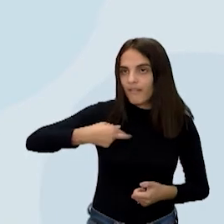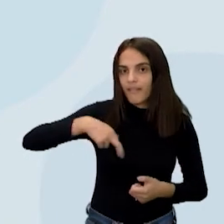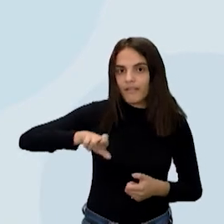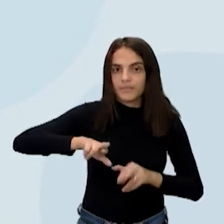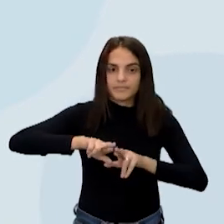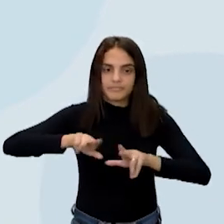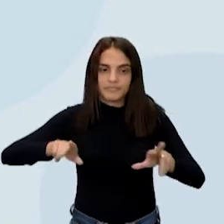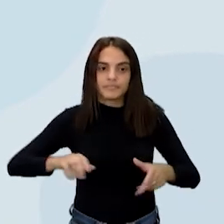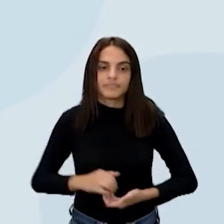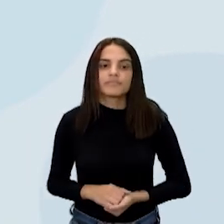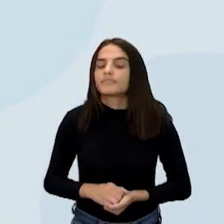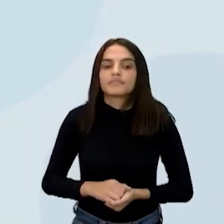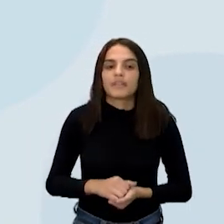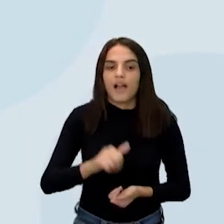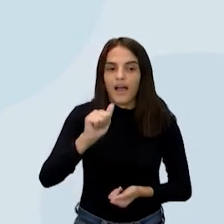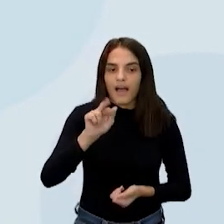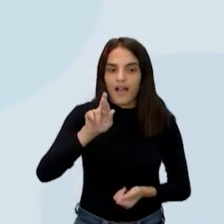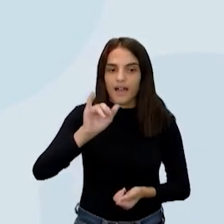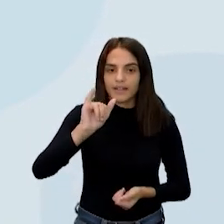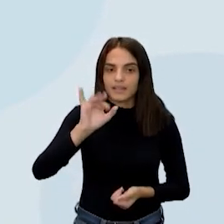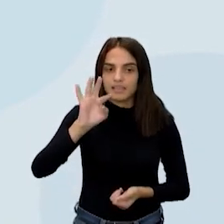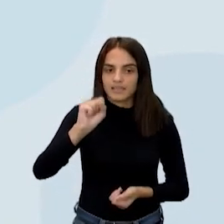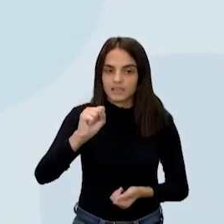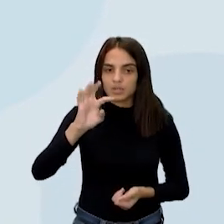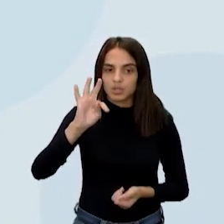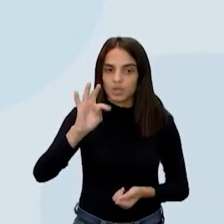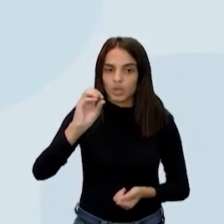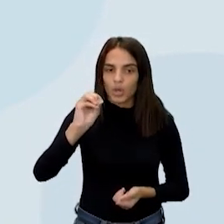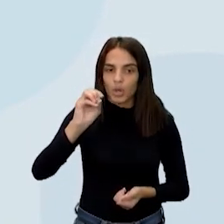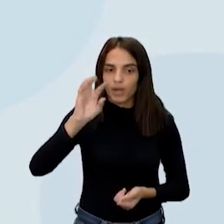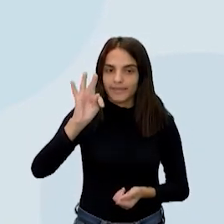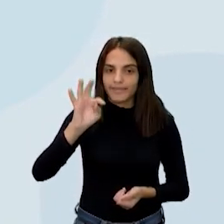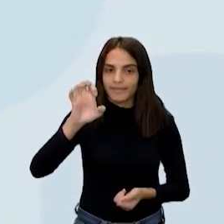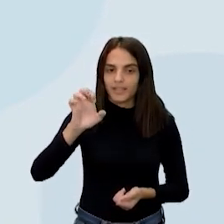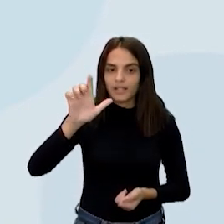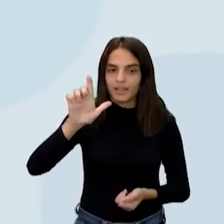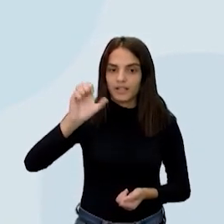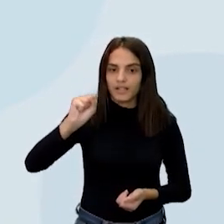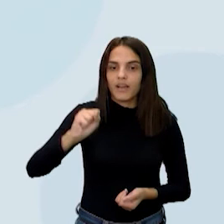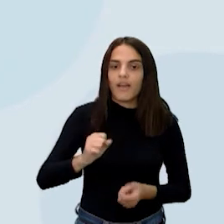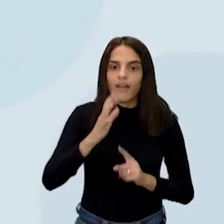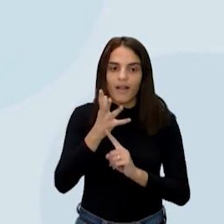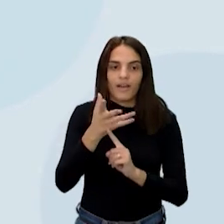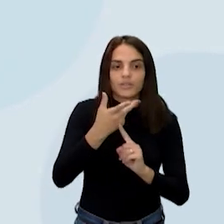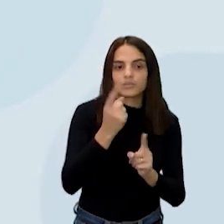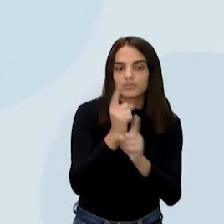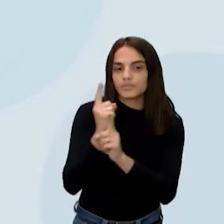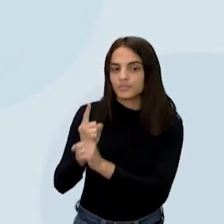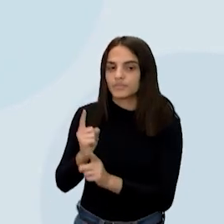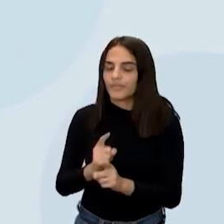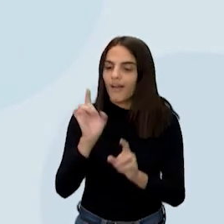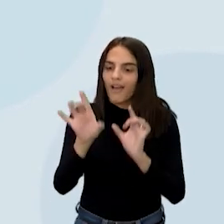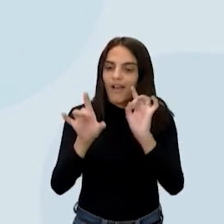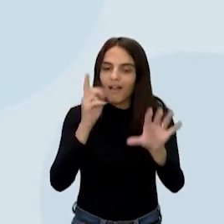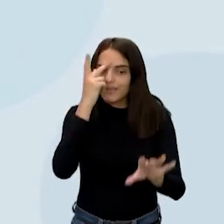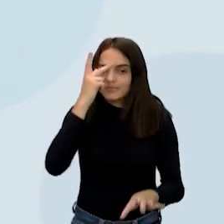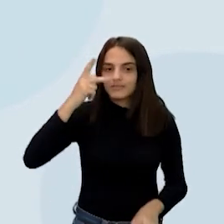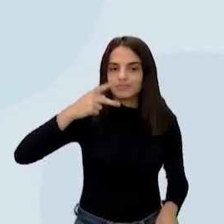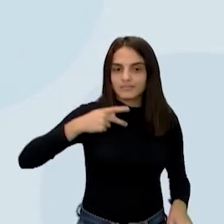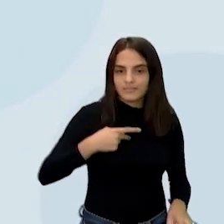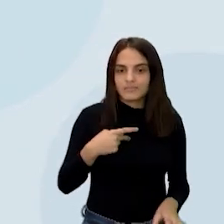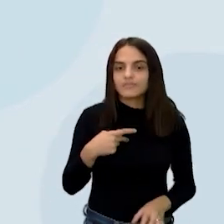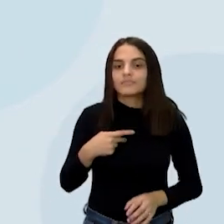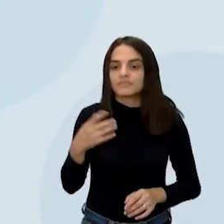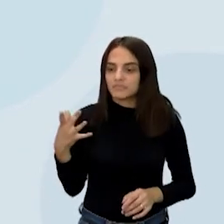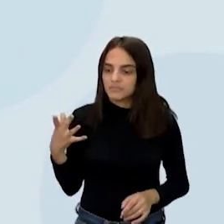crença. Segundo Aristóteles, a retórica é a arte de descobrir em cada caso particular os meios disponíveis